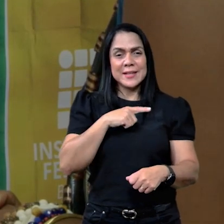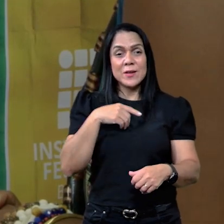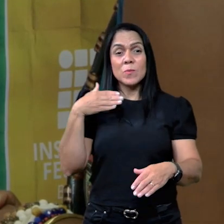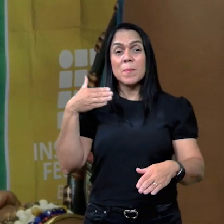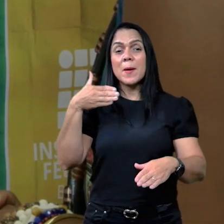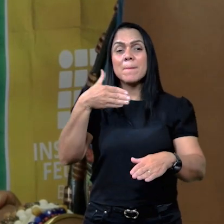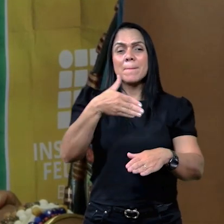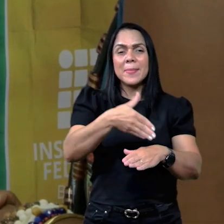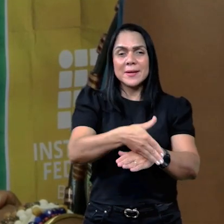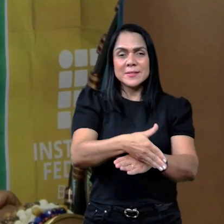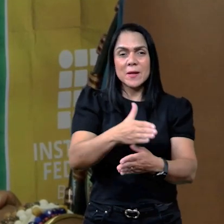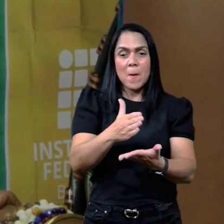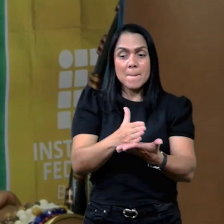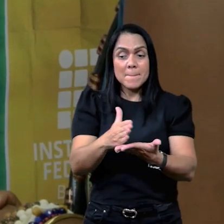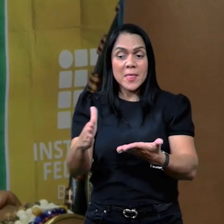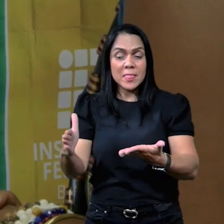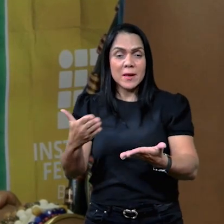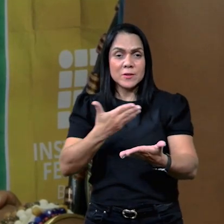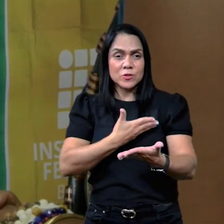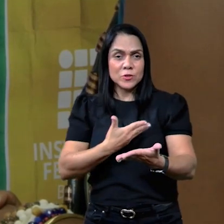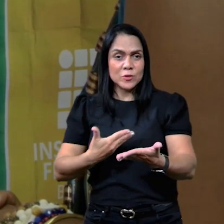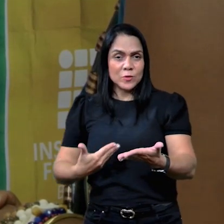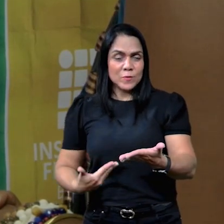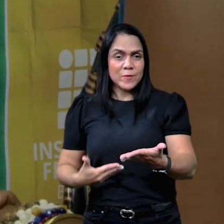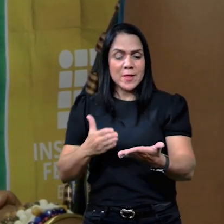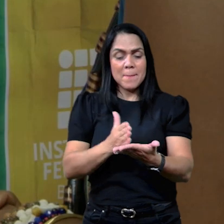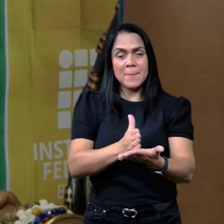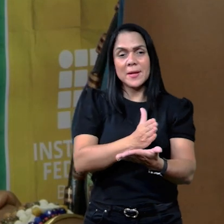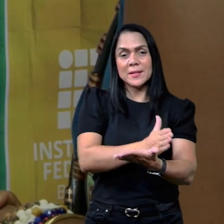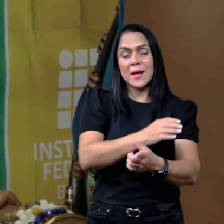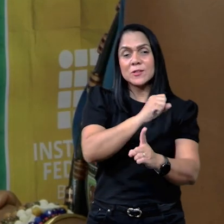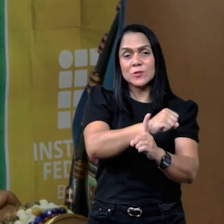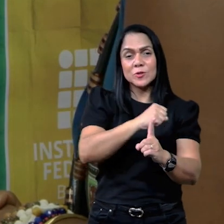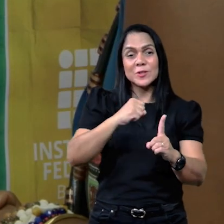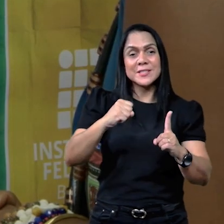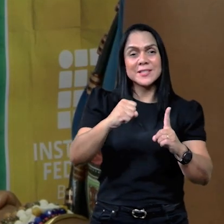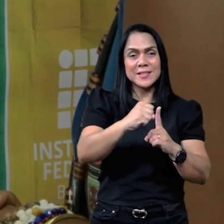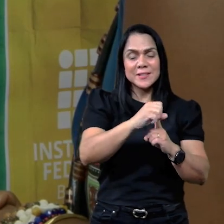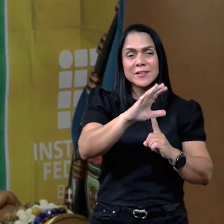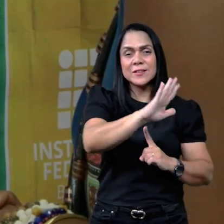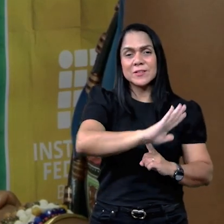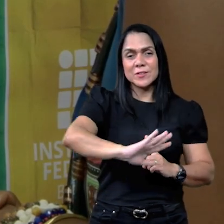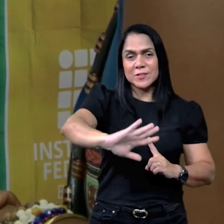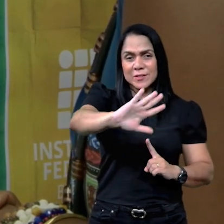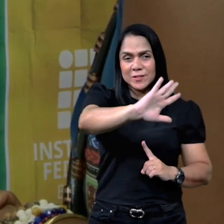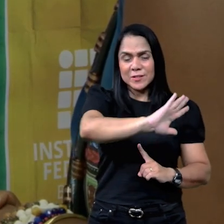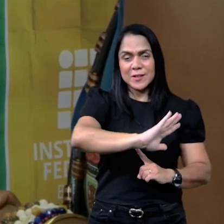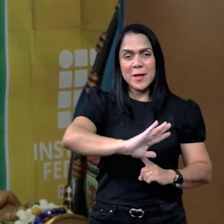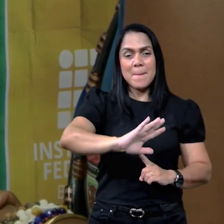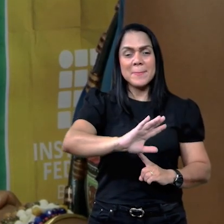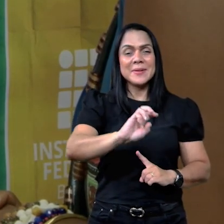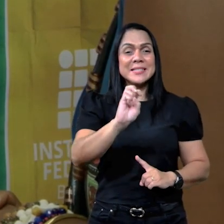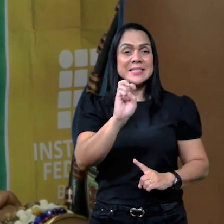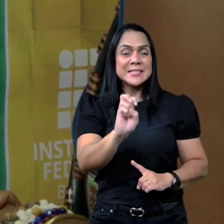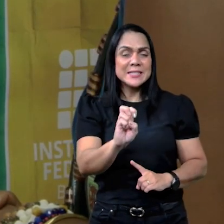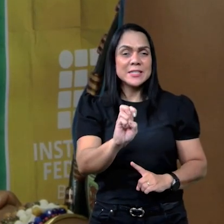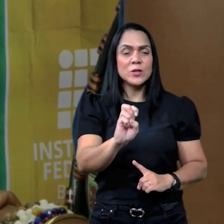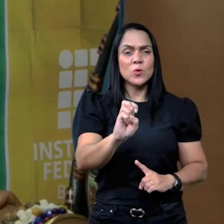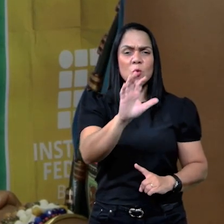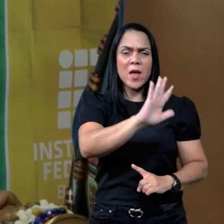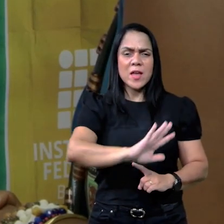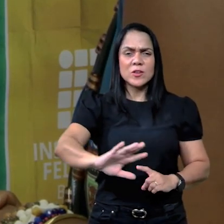participação paritária, então, metade governo, metade sociedade civil, com representantes das 5 regiões